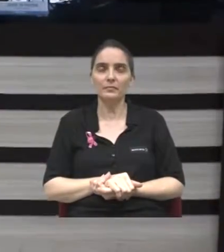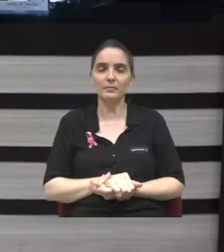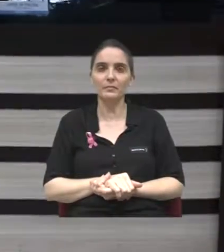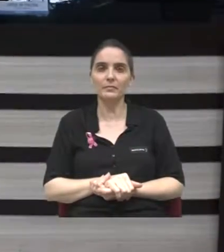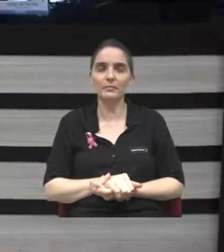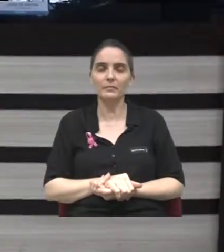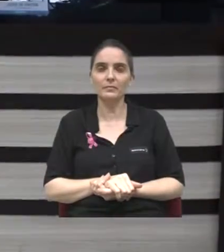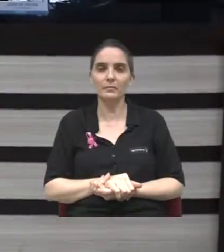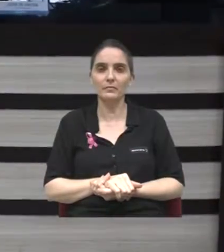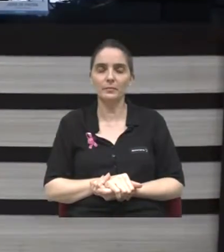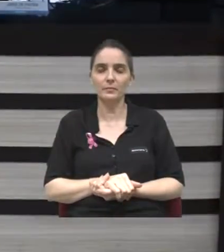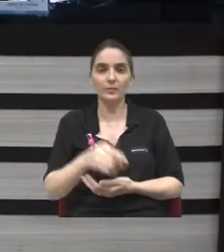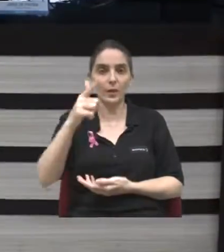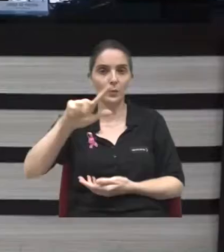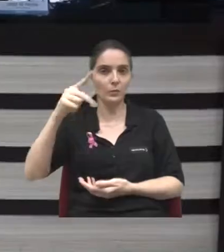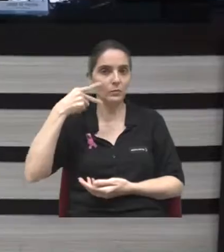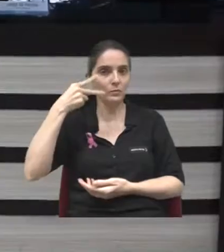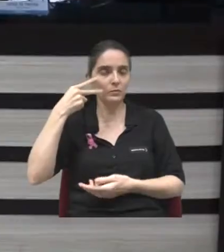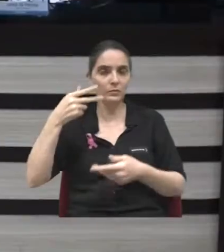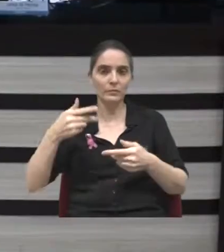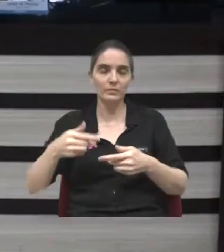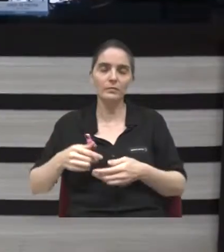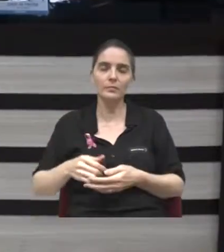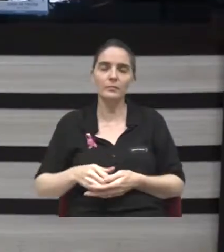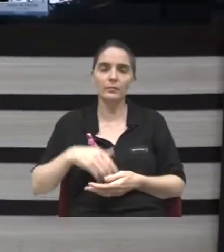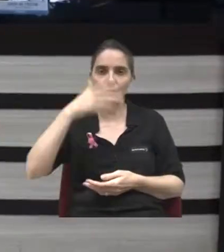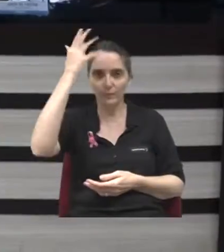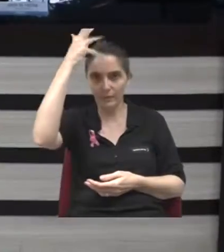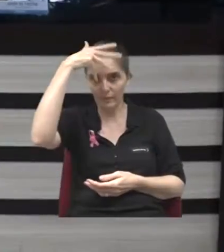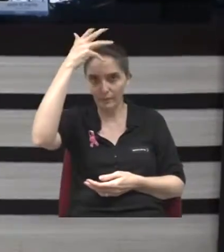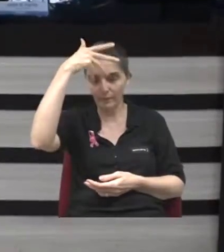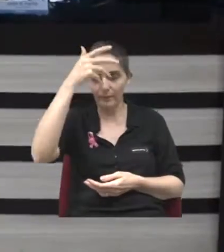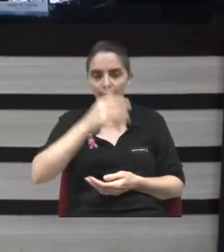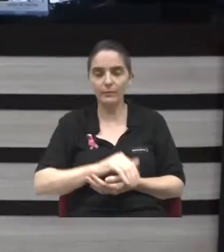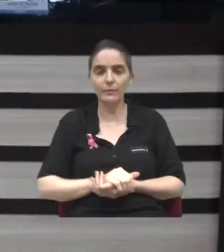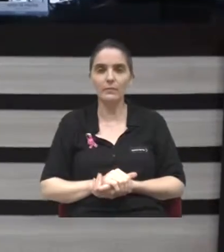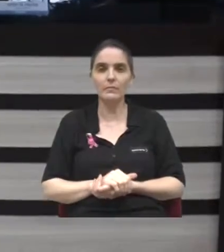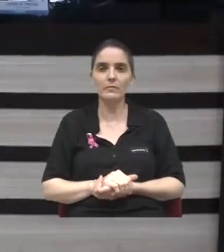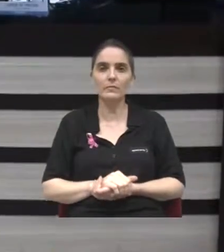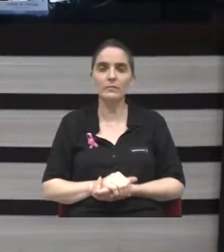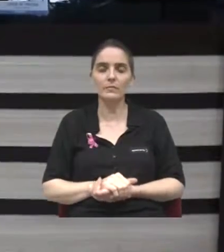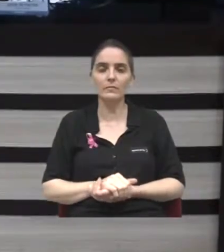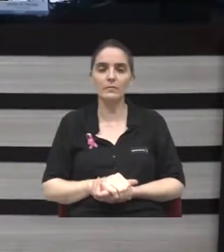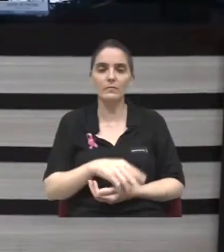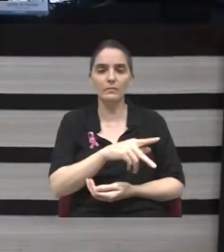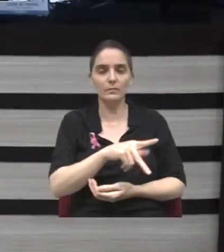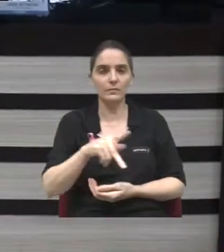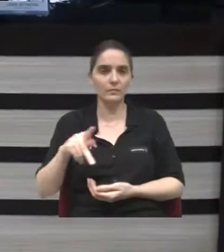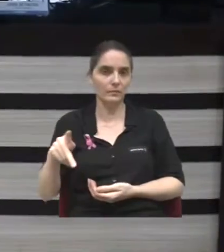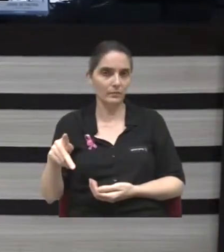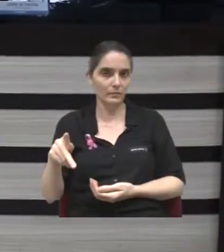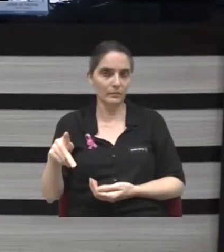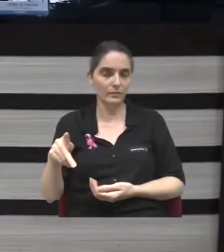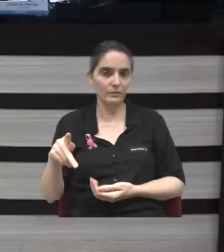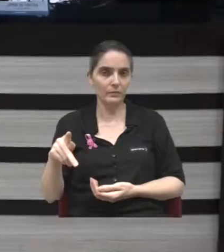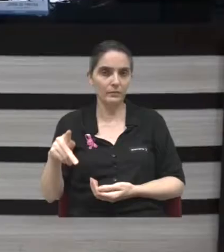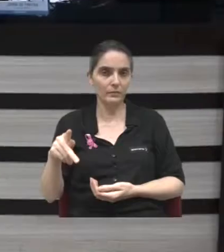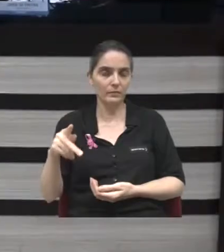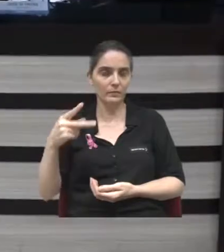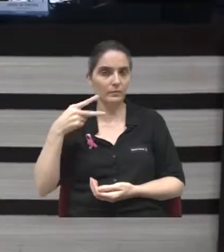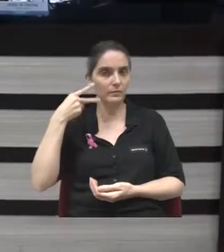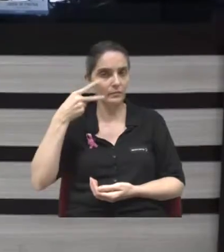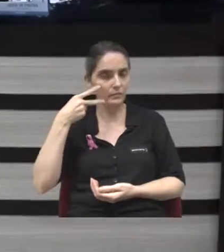Mais algum vereador existe? Vereadora Érica Tanque. Senhor presidente, nobres pares,